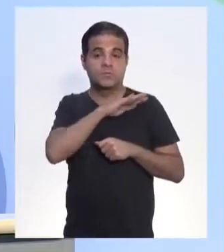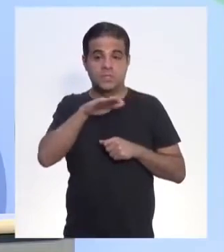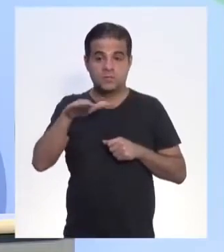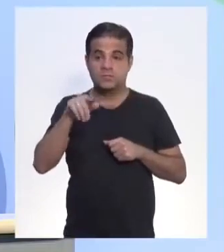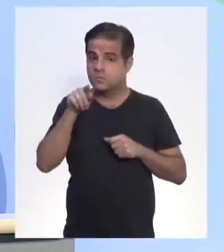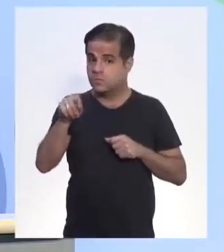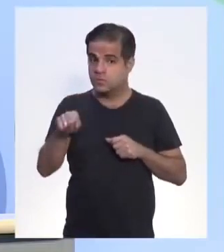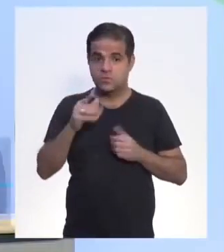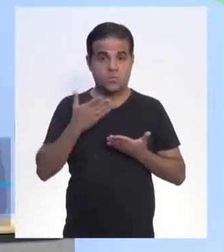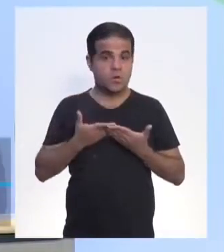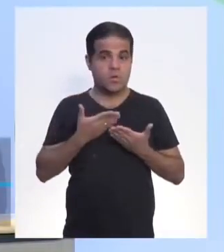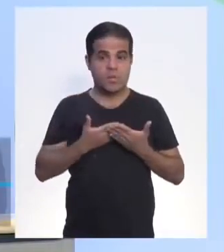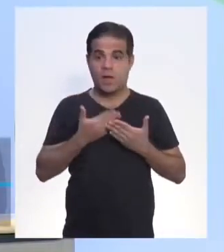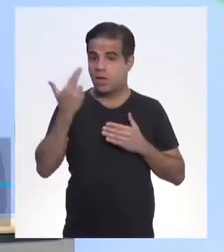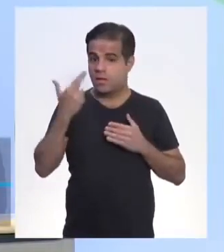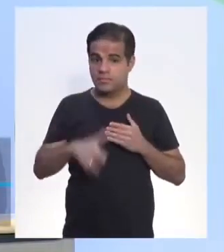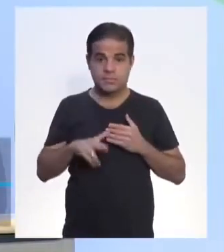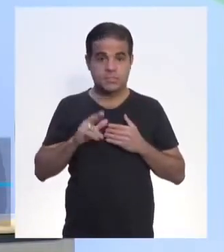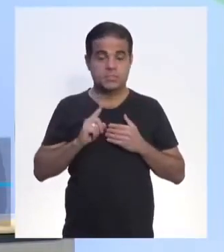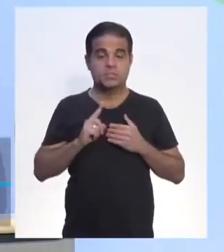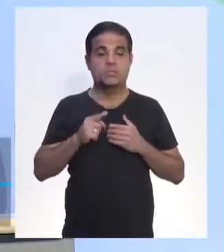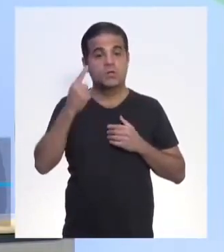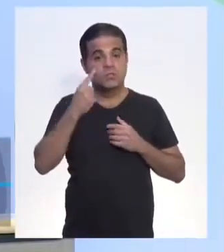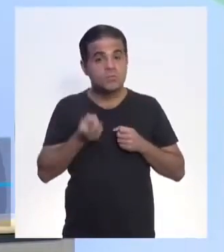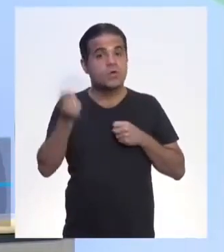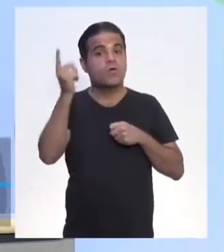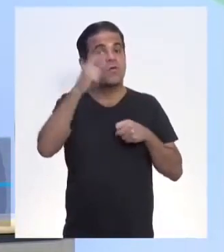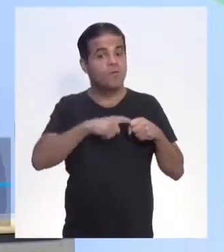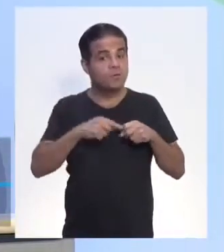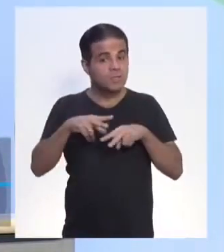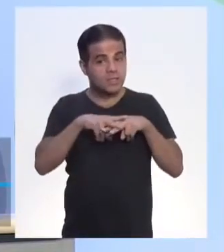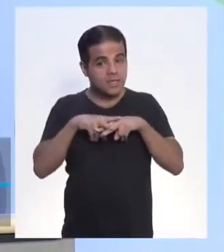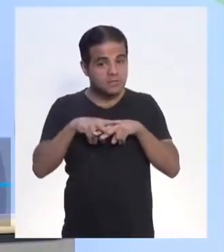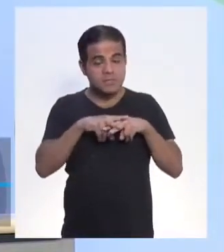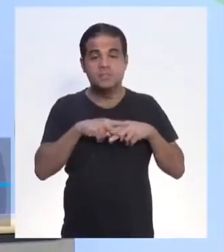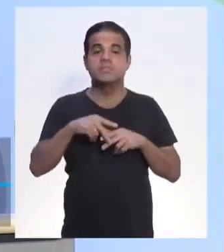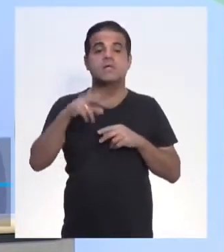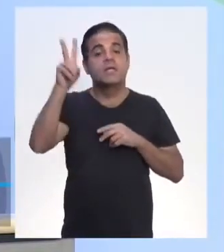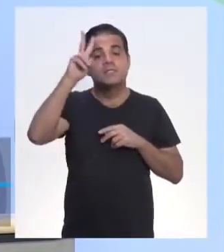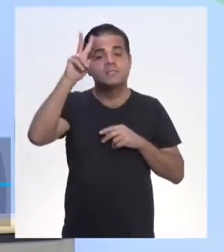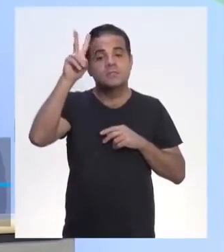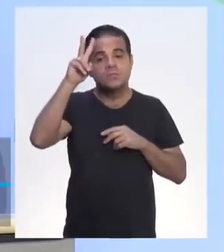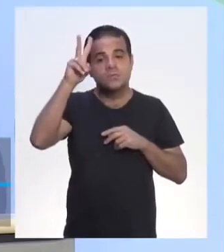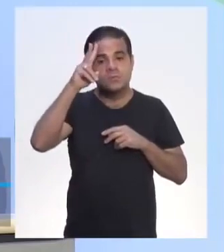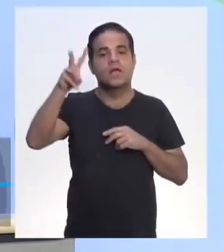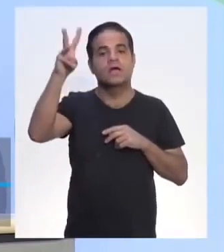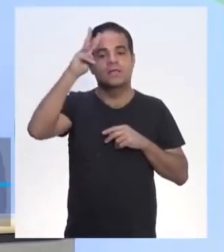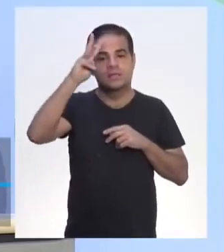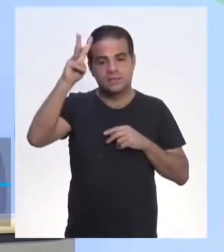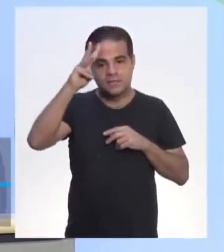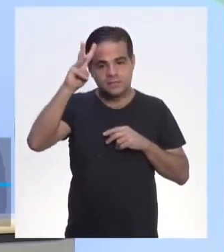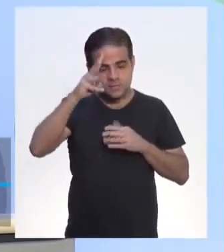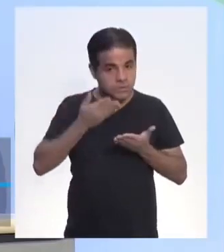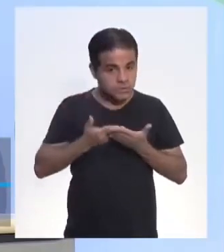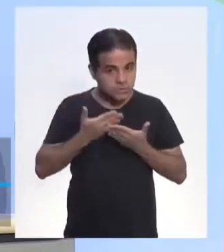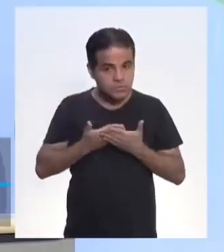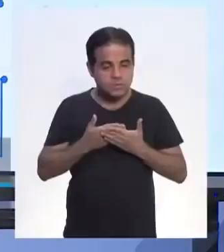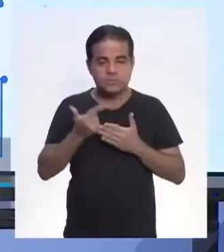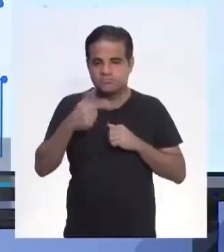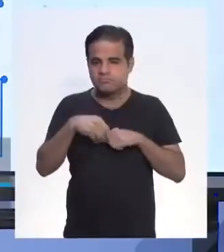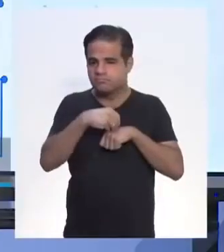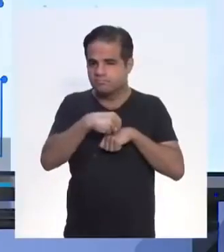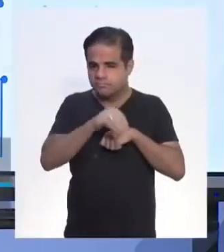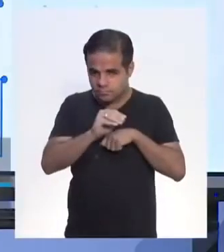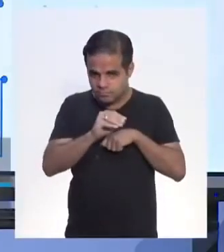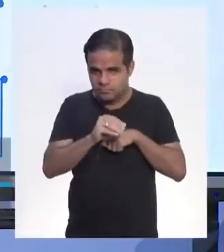que isso não é uma aula repetida. Nós estamos retomando o que vocês viram na segunda e na terça-feira, correto? Isso mesmo,